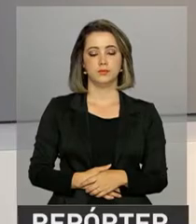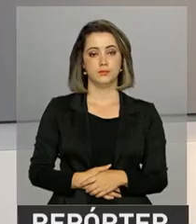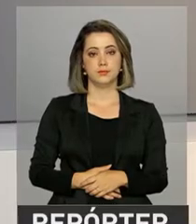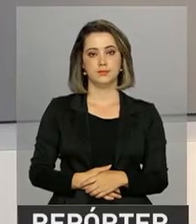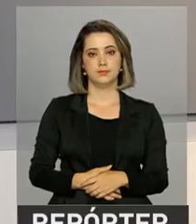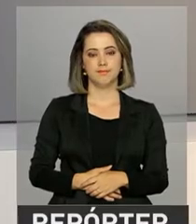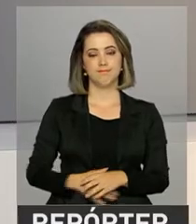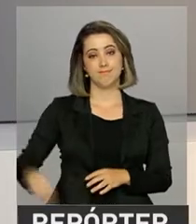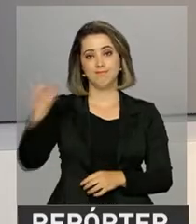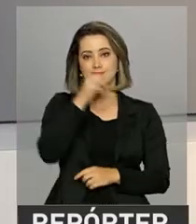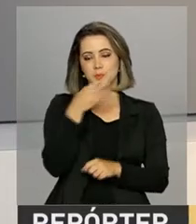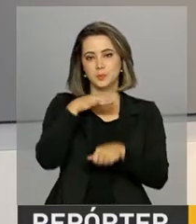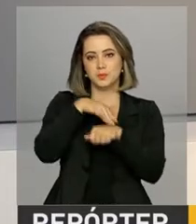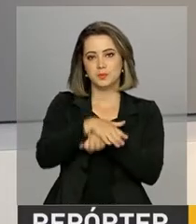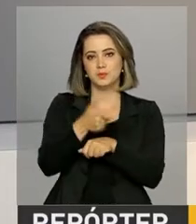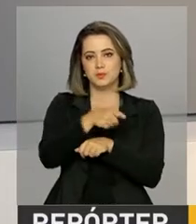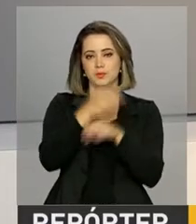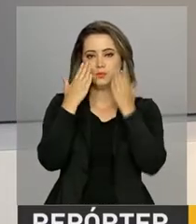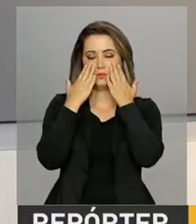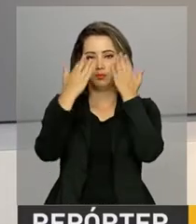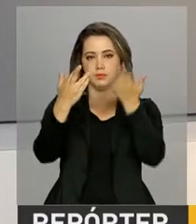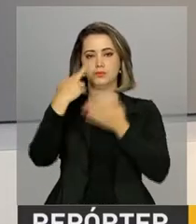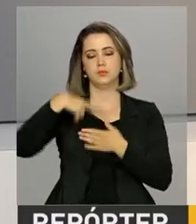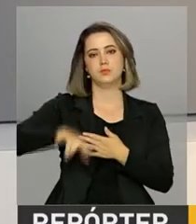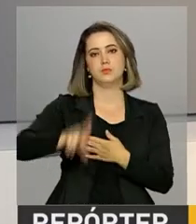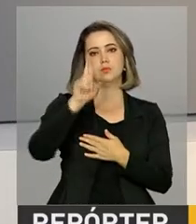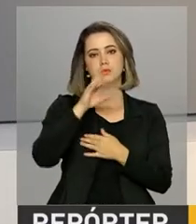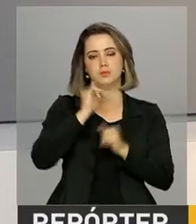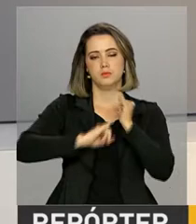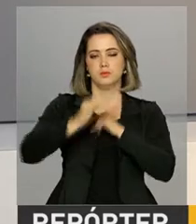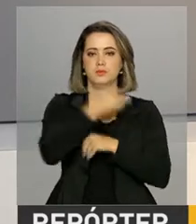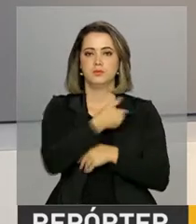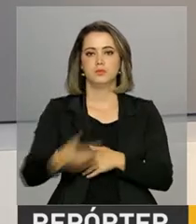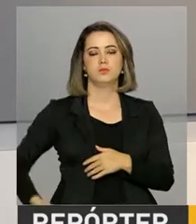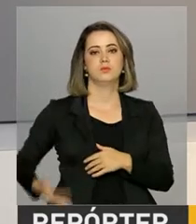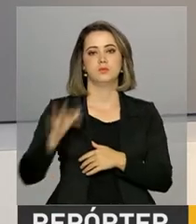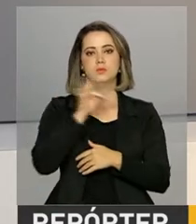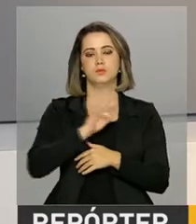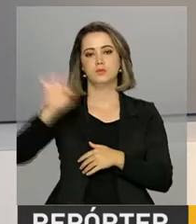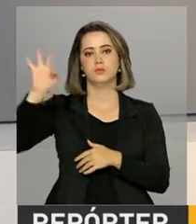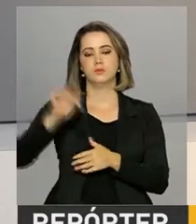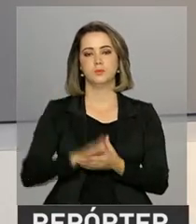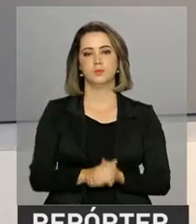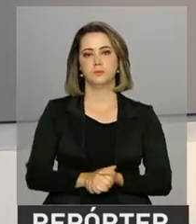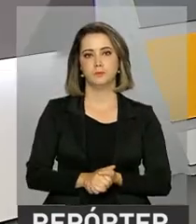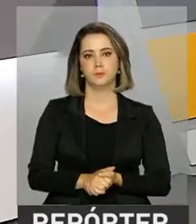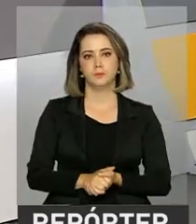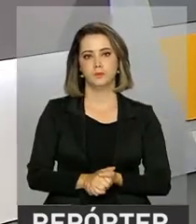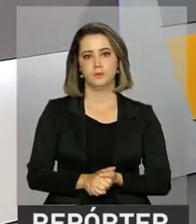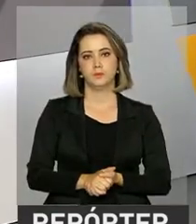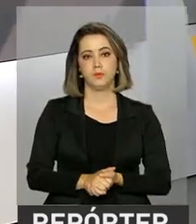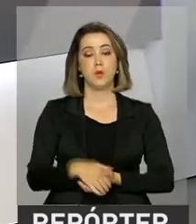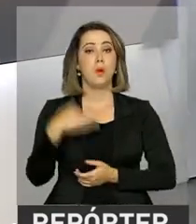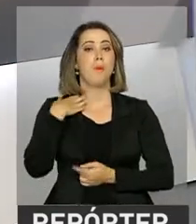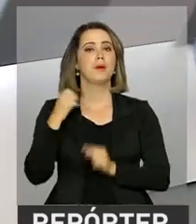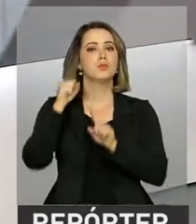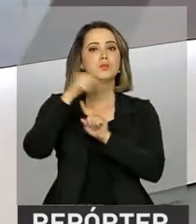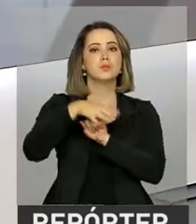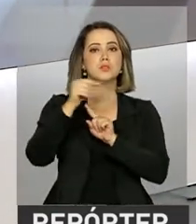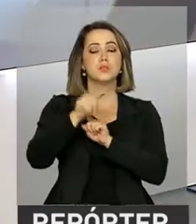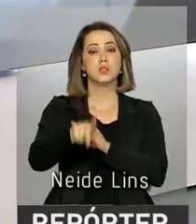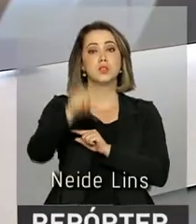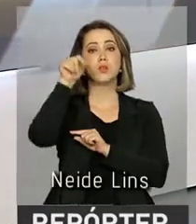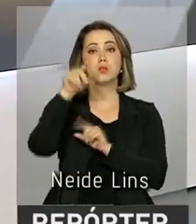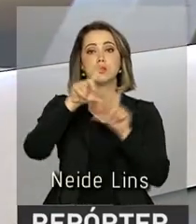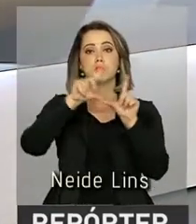olá boa noite no ar mais uma edição do repórter nbr com as notícias do governo federal o banco central decidiu